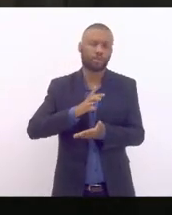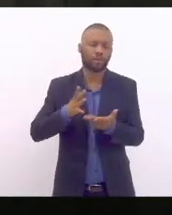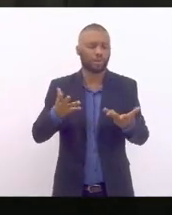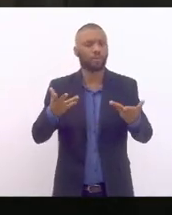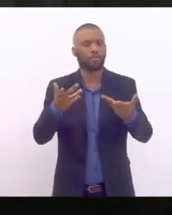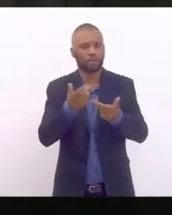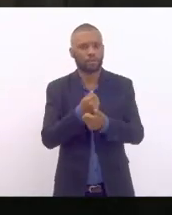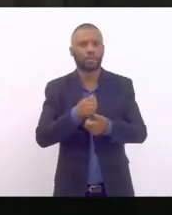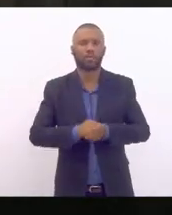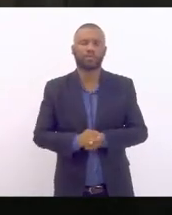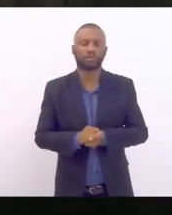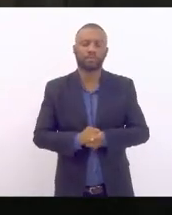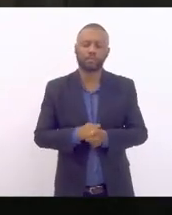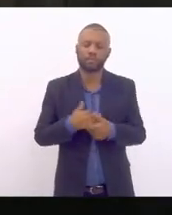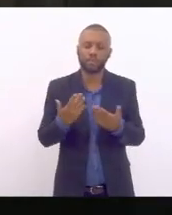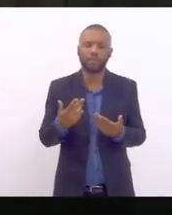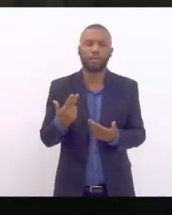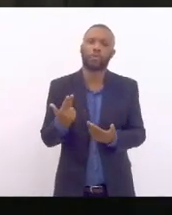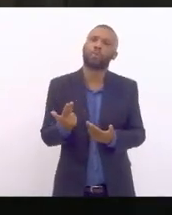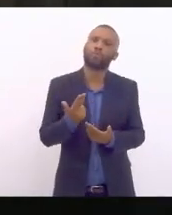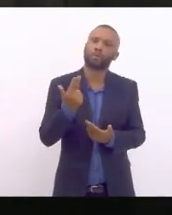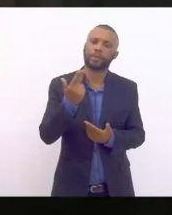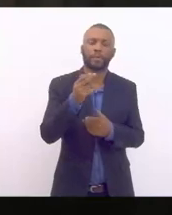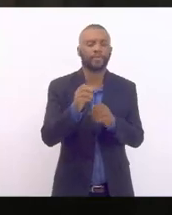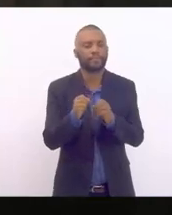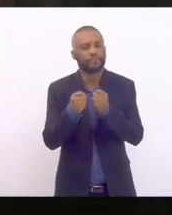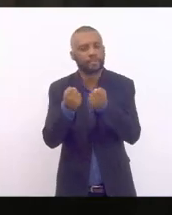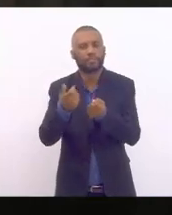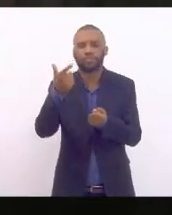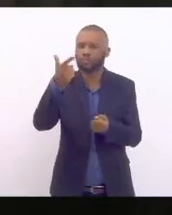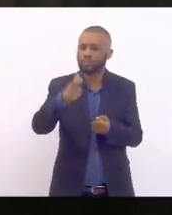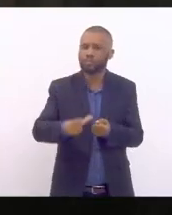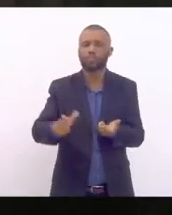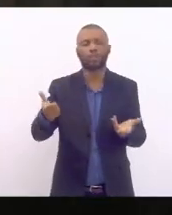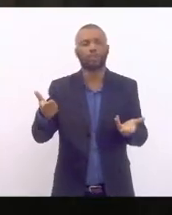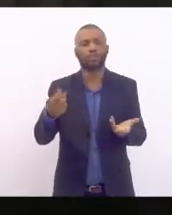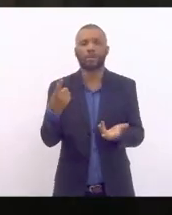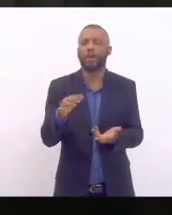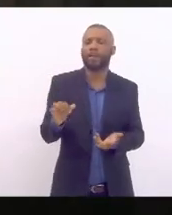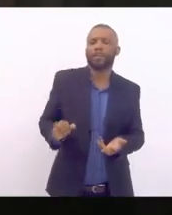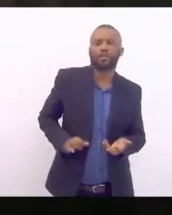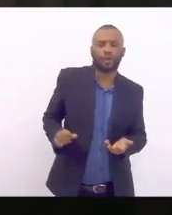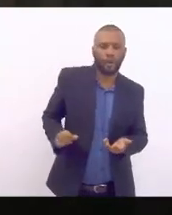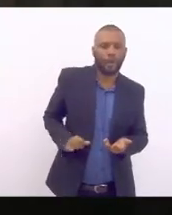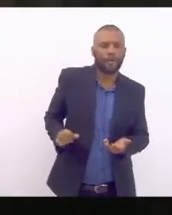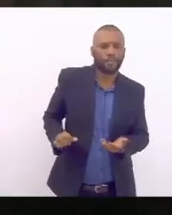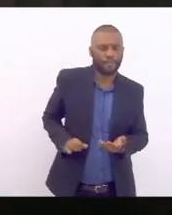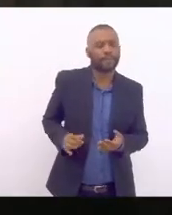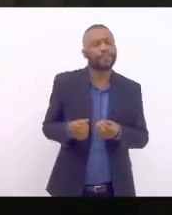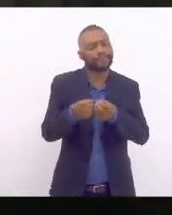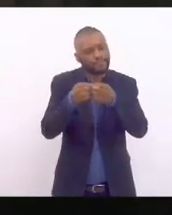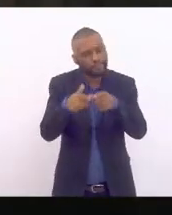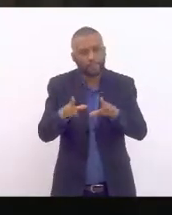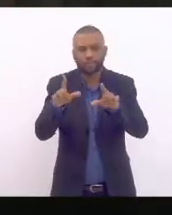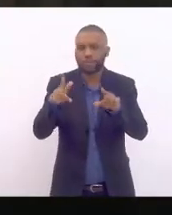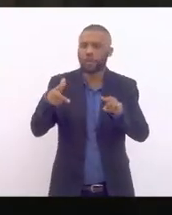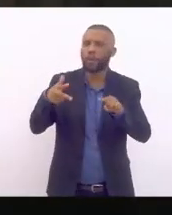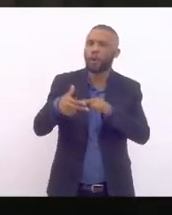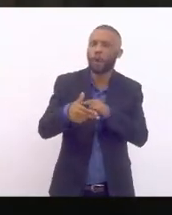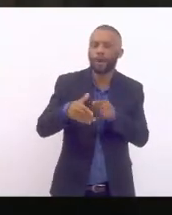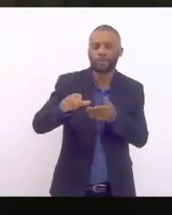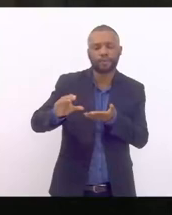então não dá para gente encarar que mais uma vez a gente sofra com a redução